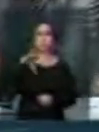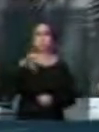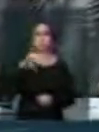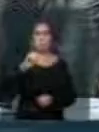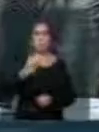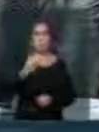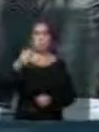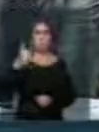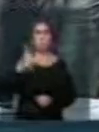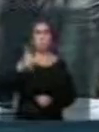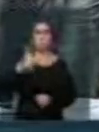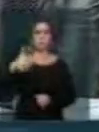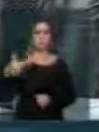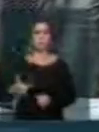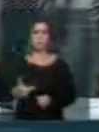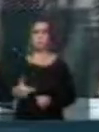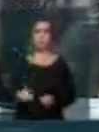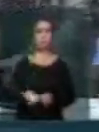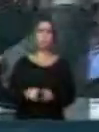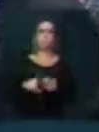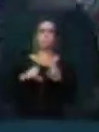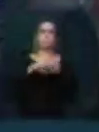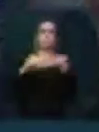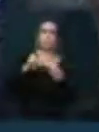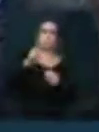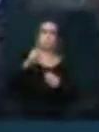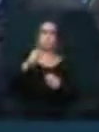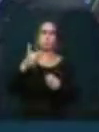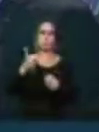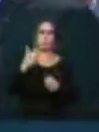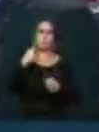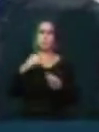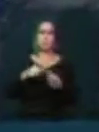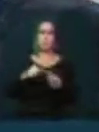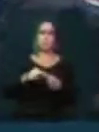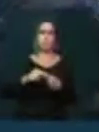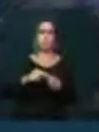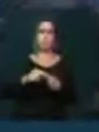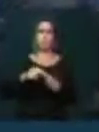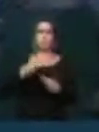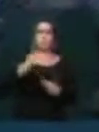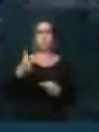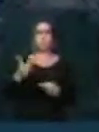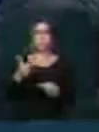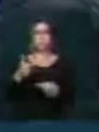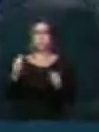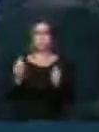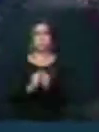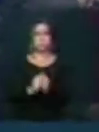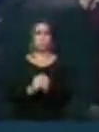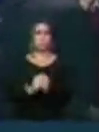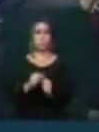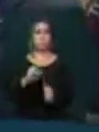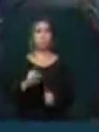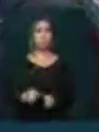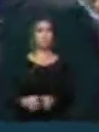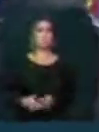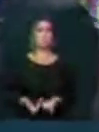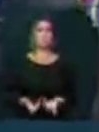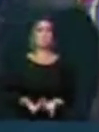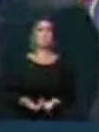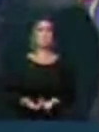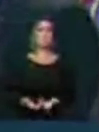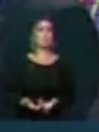2º, artigo 55, combinado com 32, inciso 12. Senhor presidente,